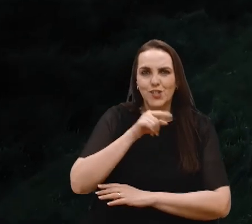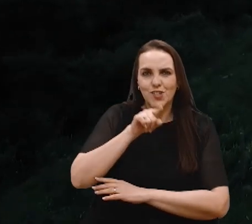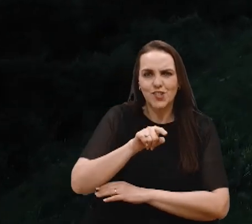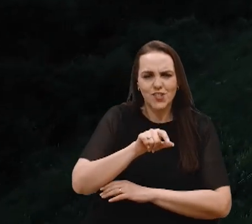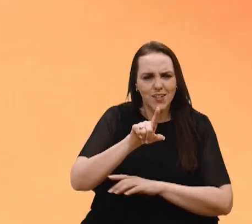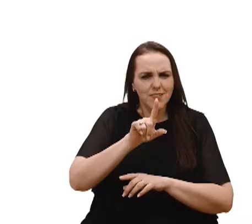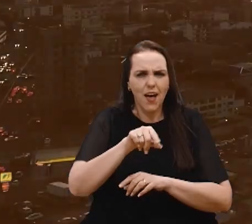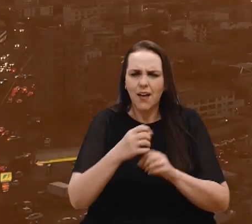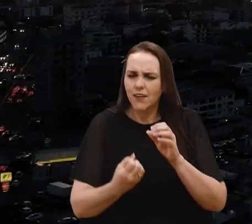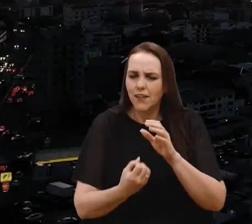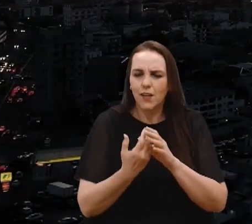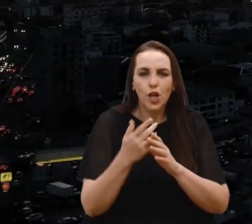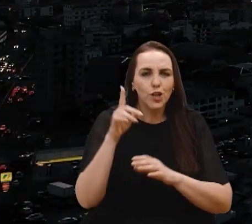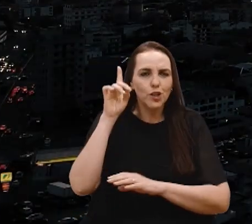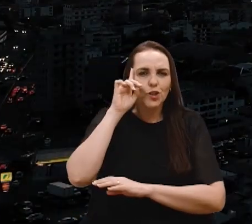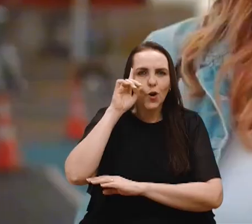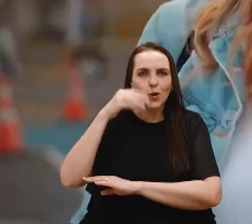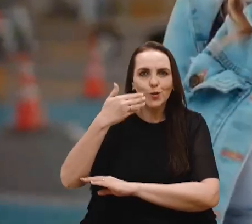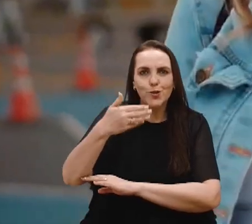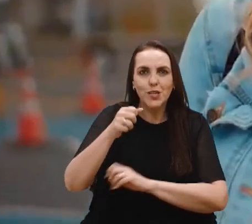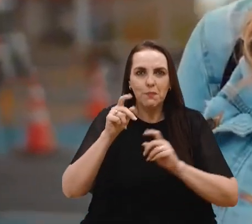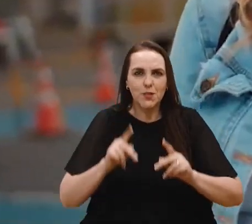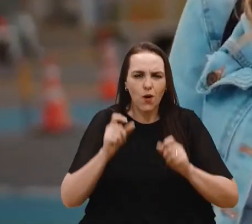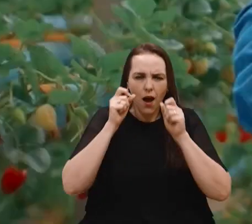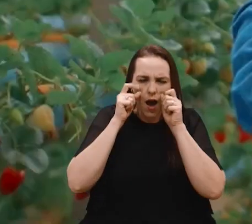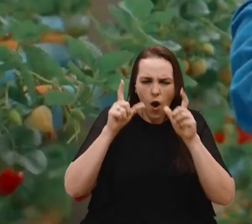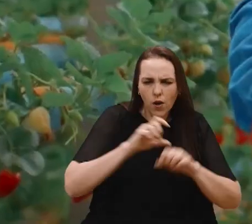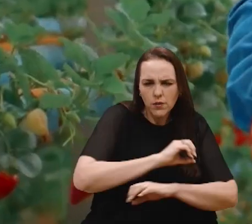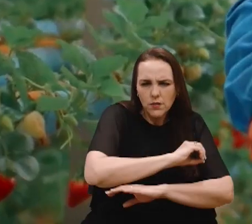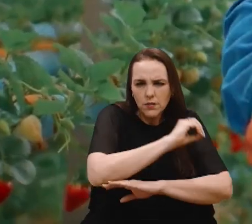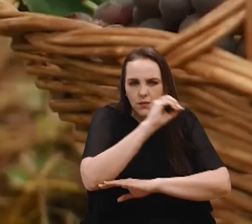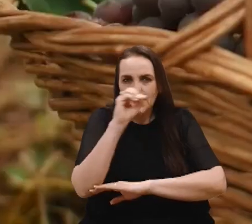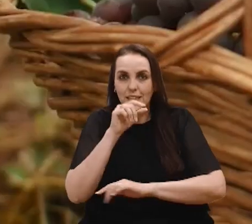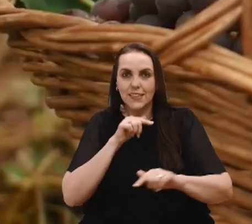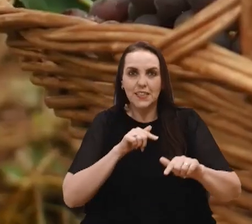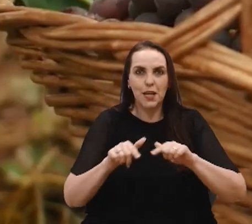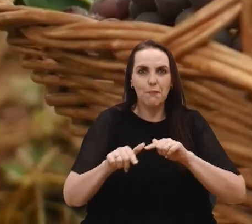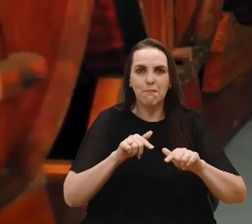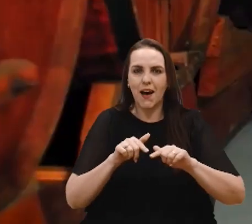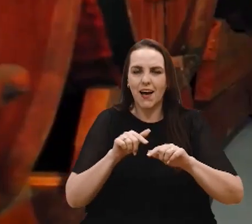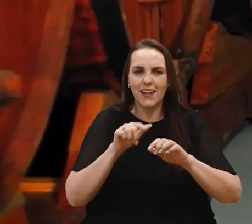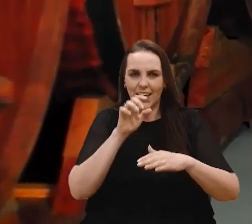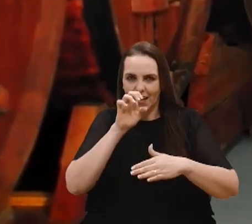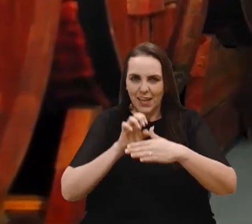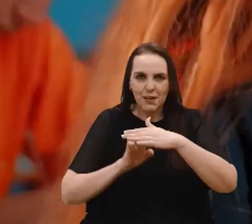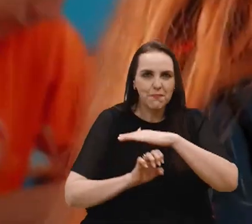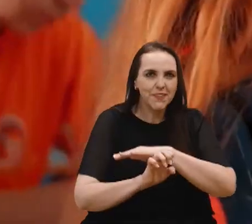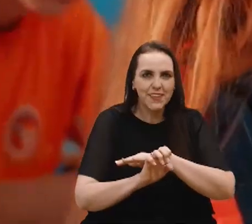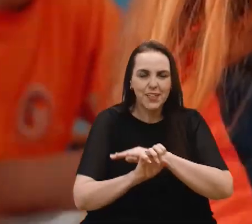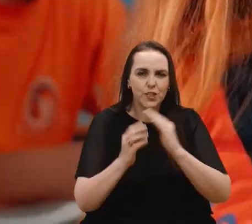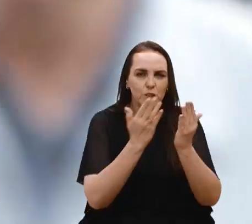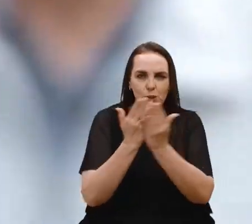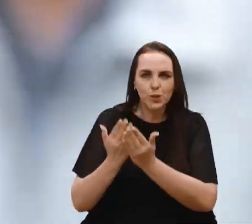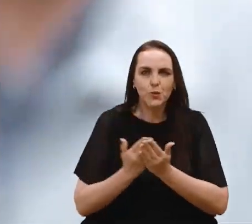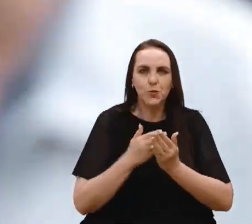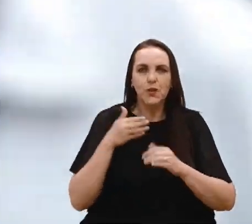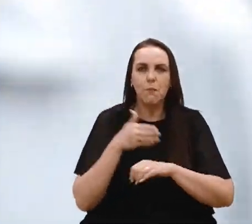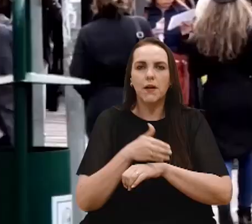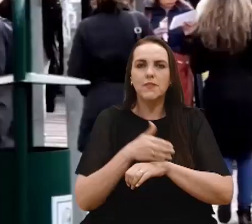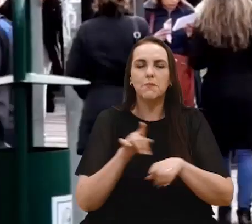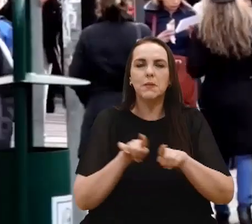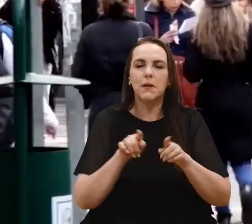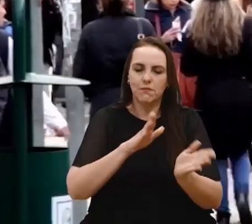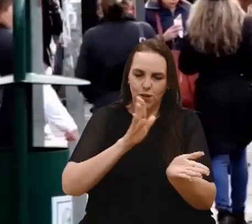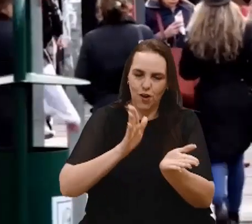Caxias do Sul é feita todos os dias por quem acorda cedo, trabalha, empreende, estuda, participa